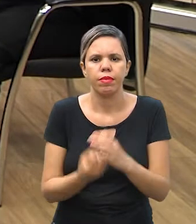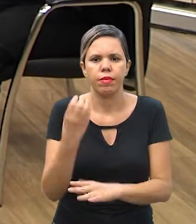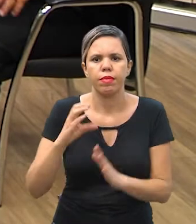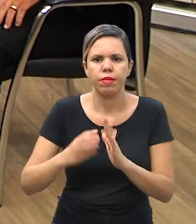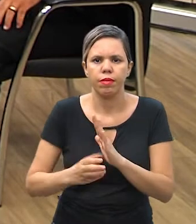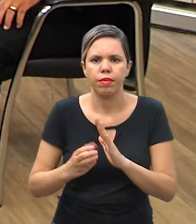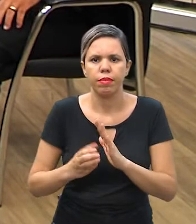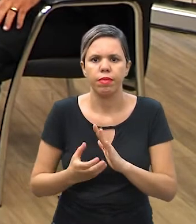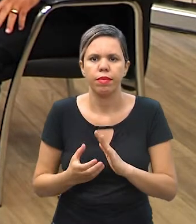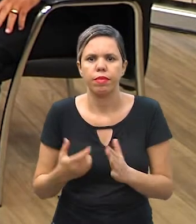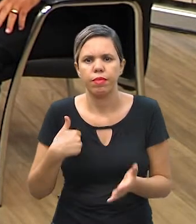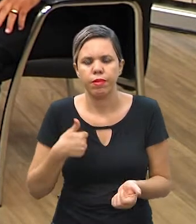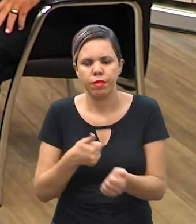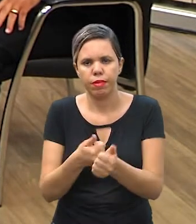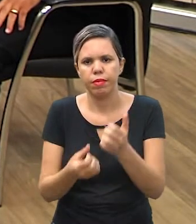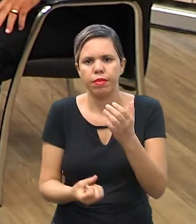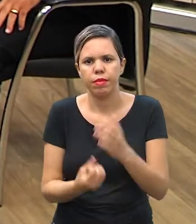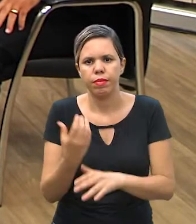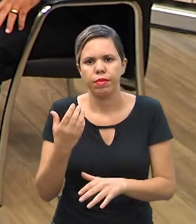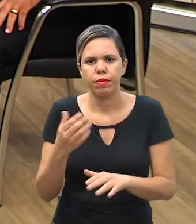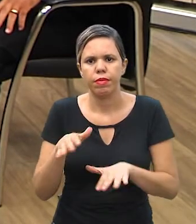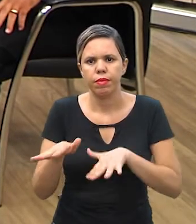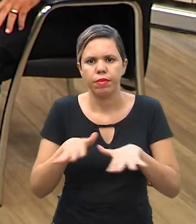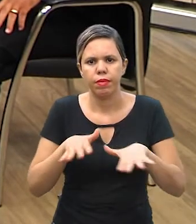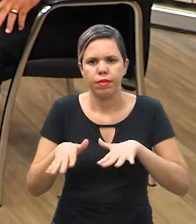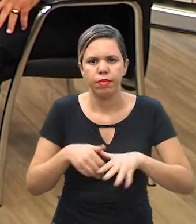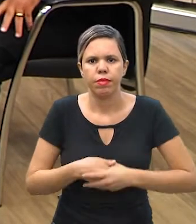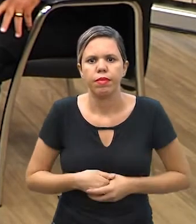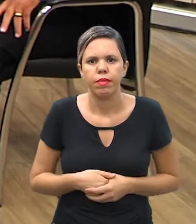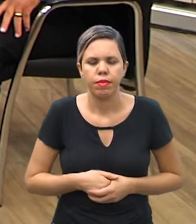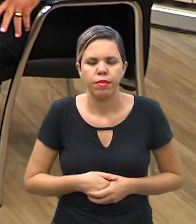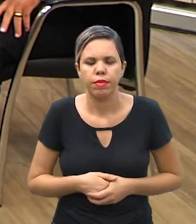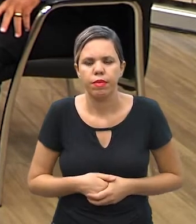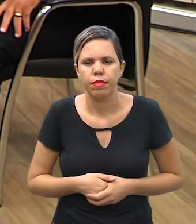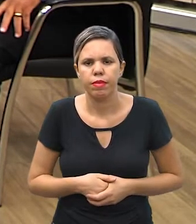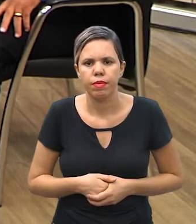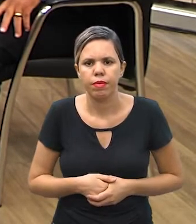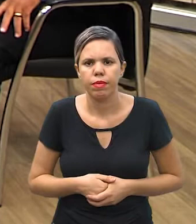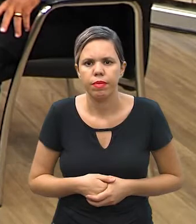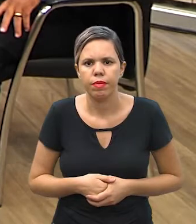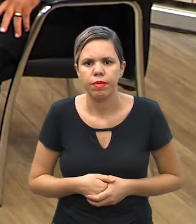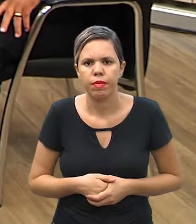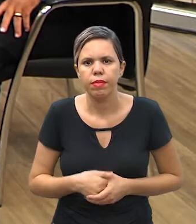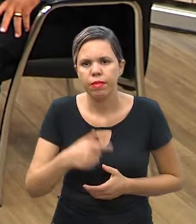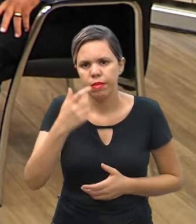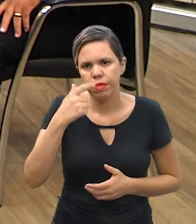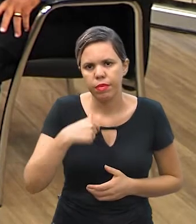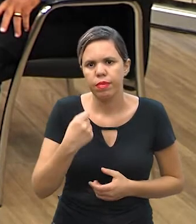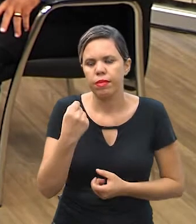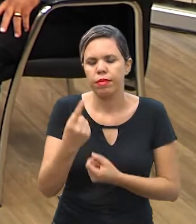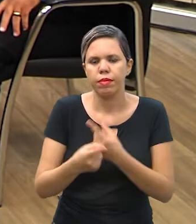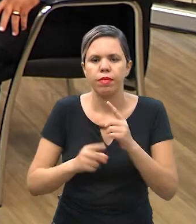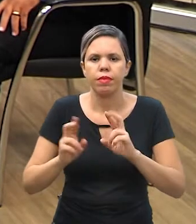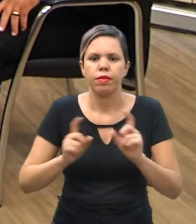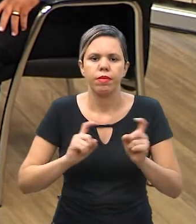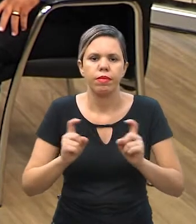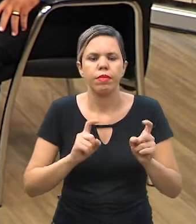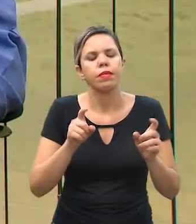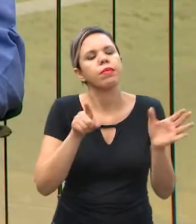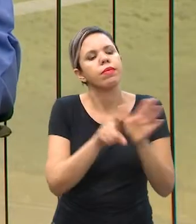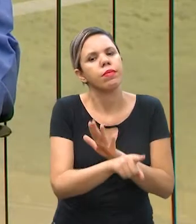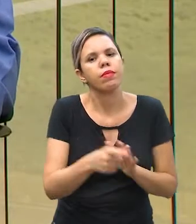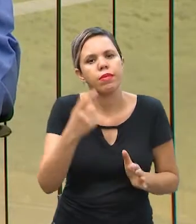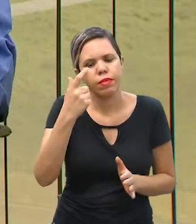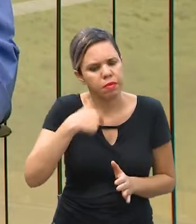o partido lá, e eu acompanhei toda essa movimentação, entende? E aí eu, inclusive, numa das reuniões, me lembro bem,